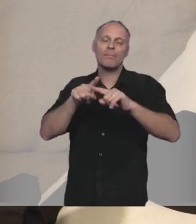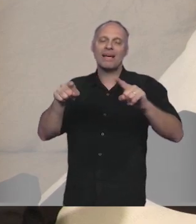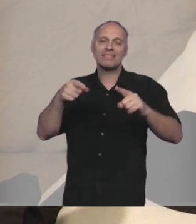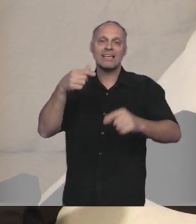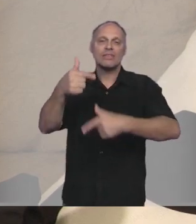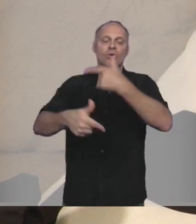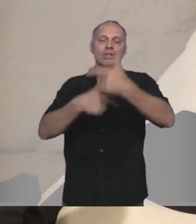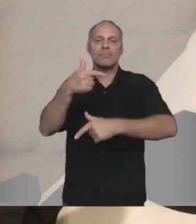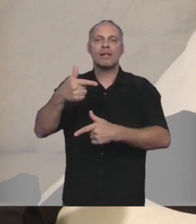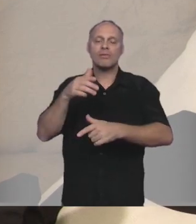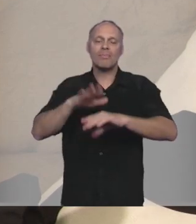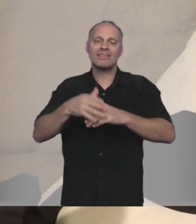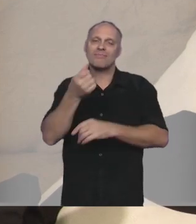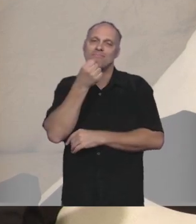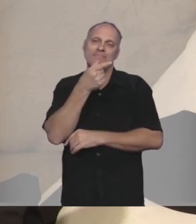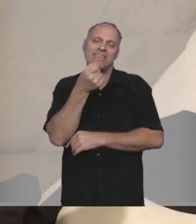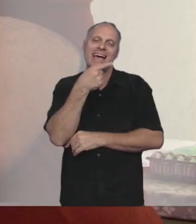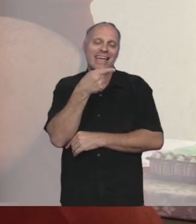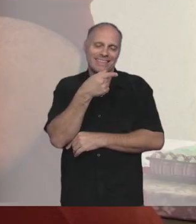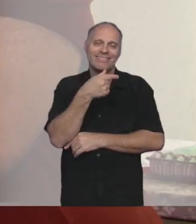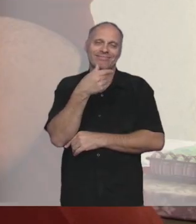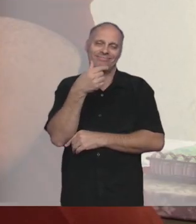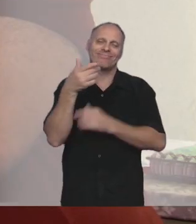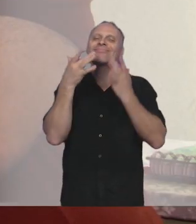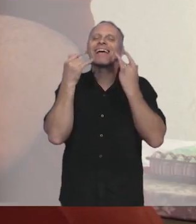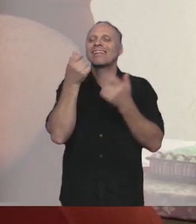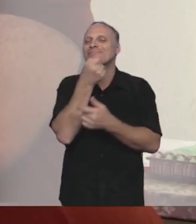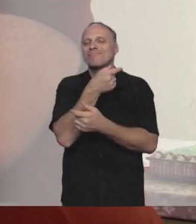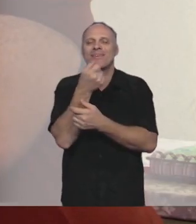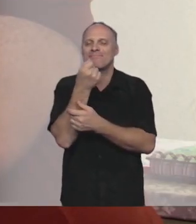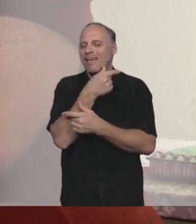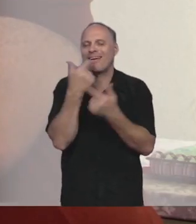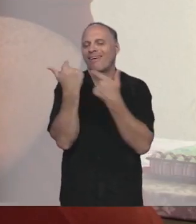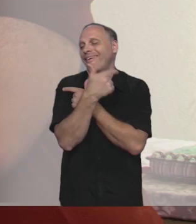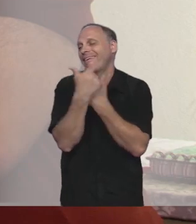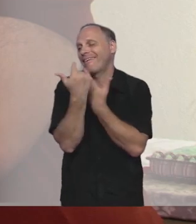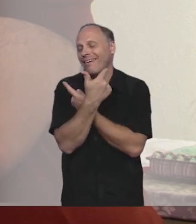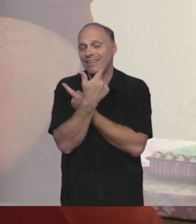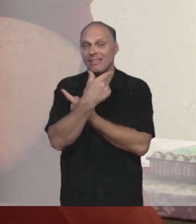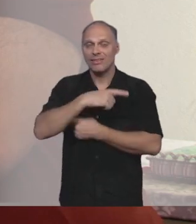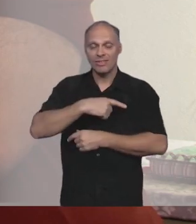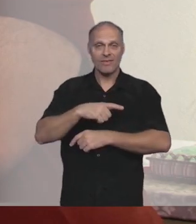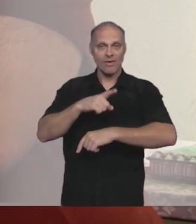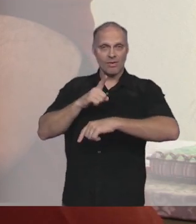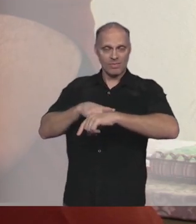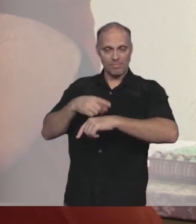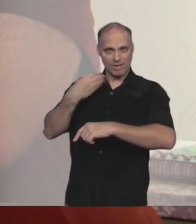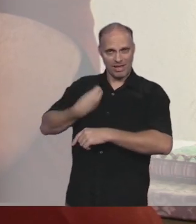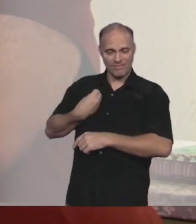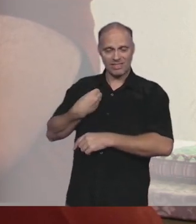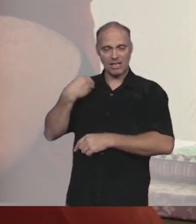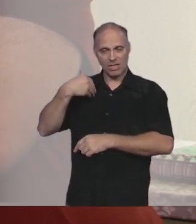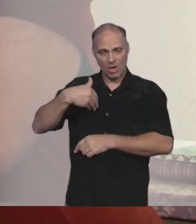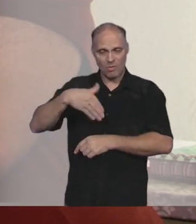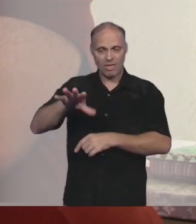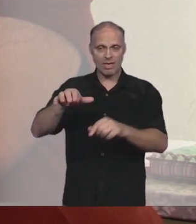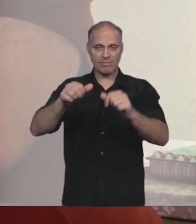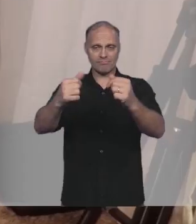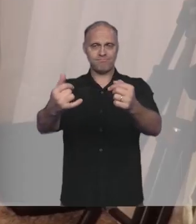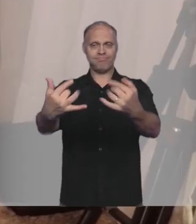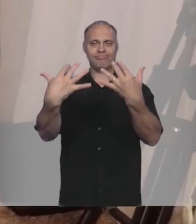exemplo, a gente trabalha muito com comédia. Então eu tive uma época da minha vida assim, que eu chegava numa